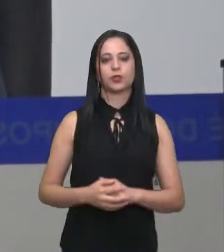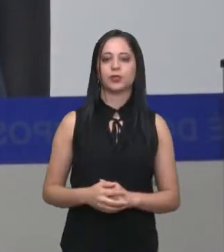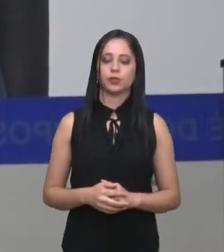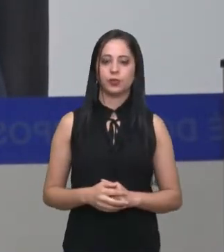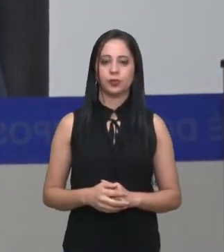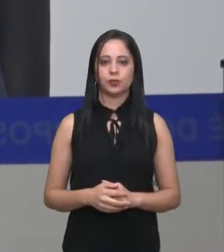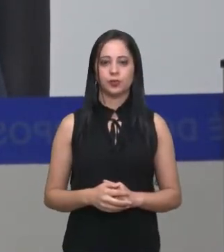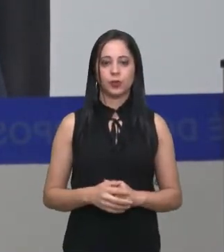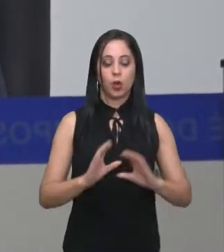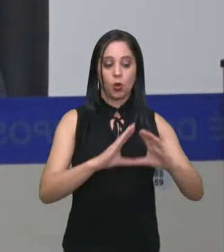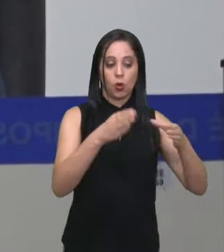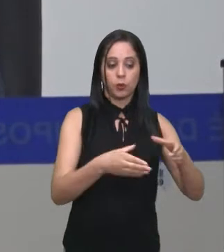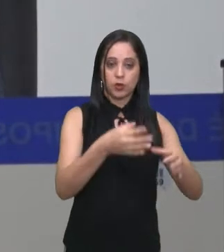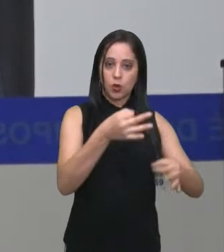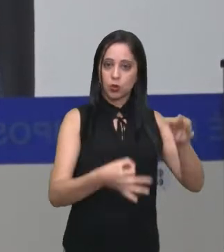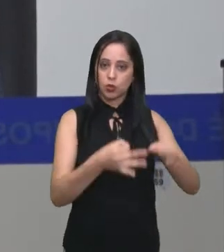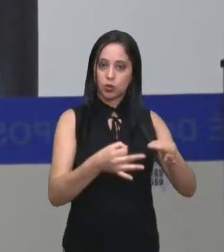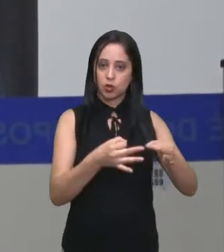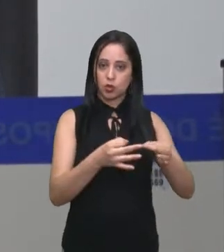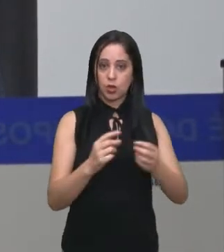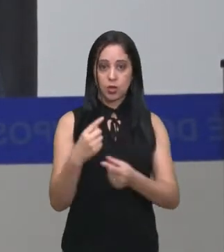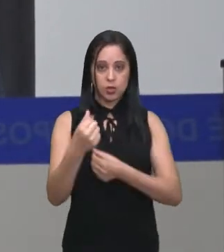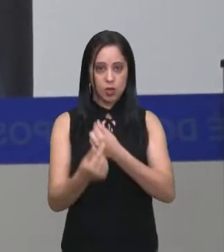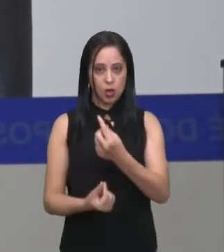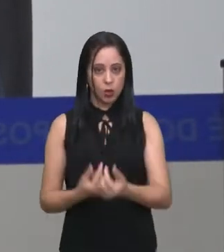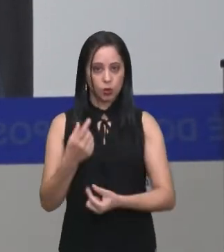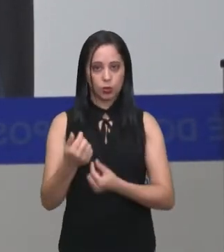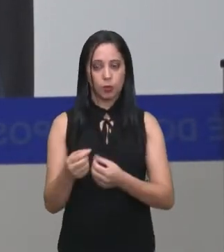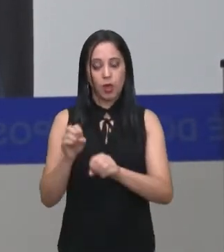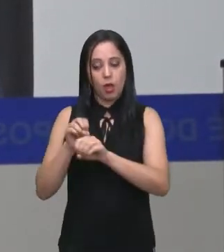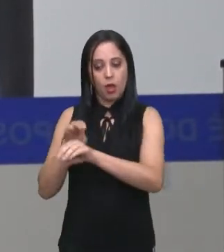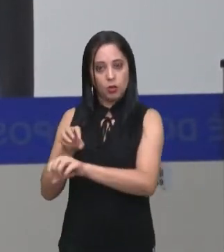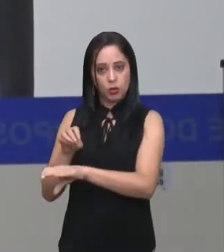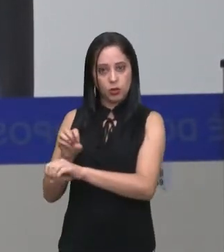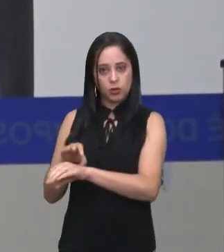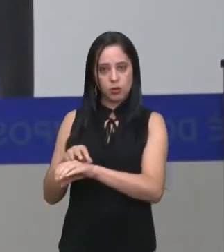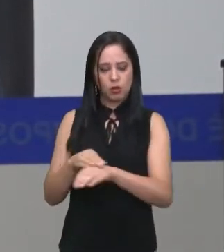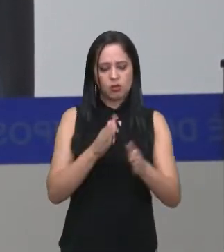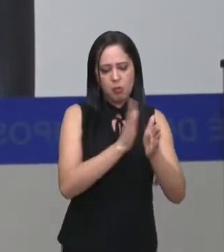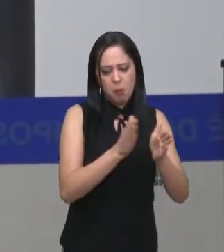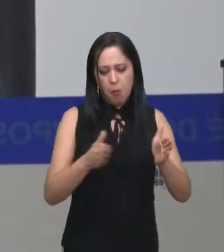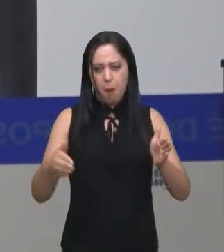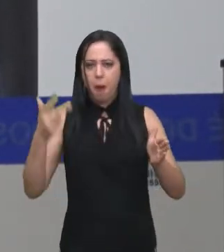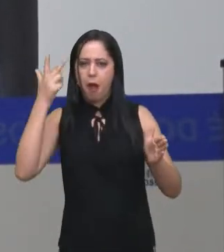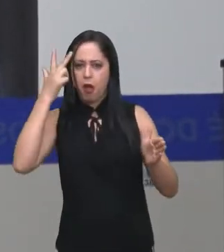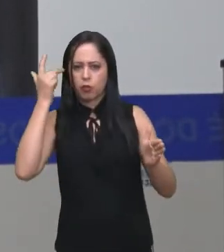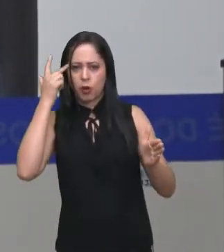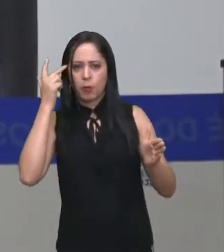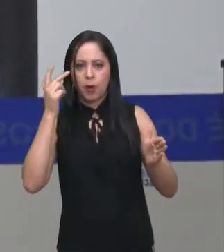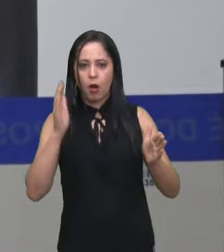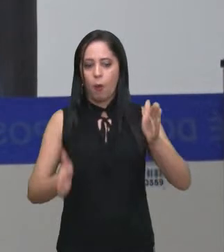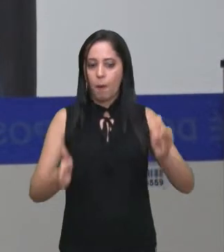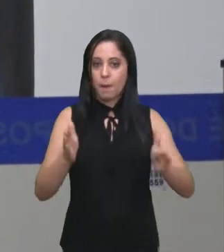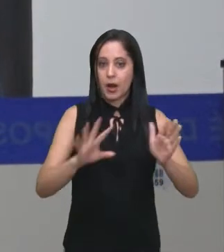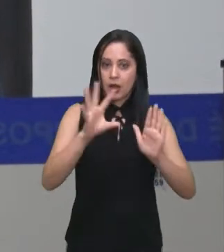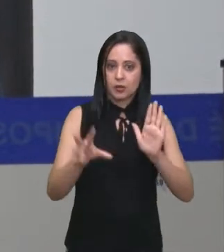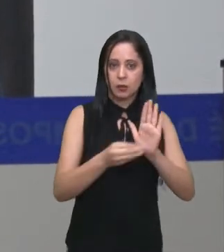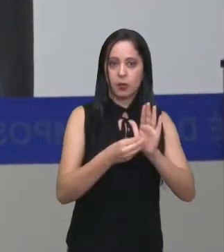providências. Comissões: Justiça, Economia e Educação. O rito é ordinário. Termo do prazo para emendas: